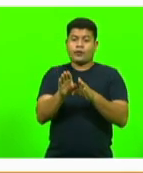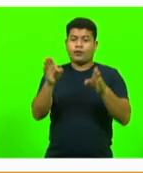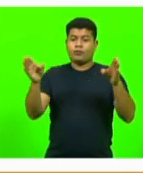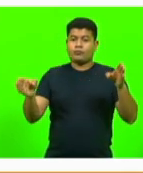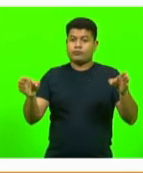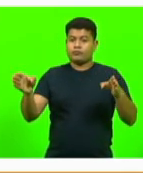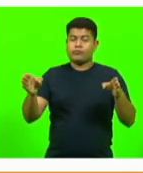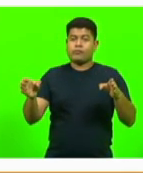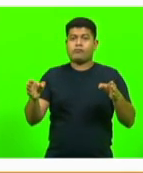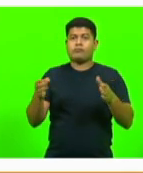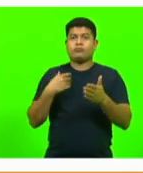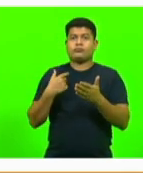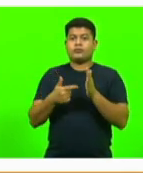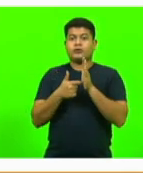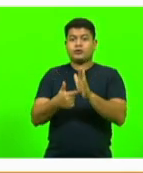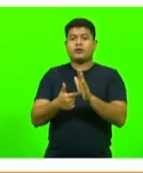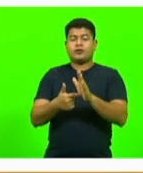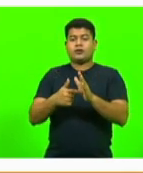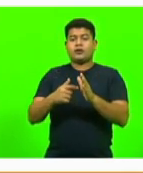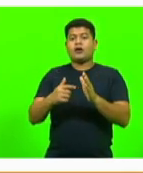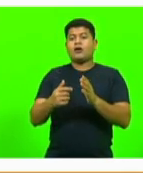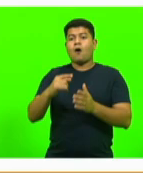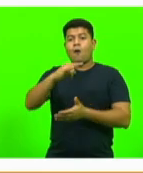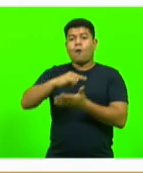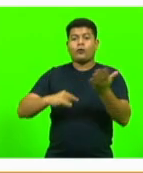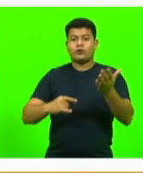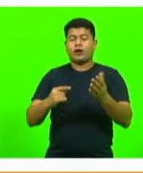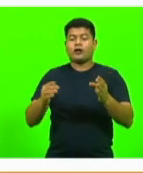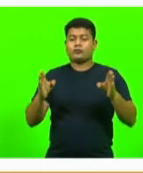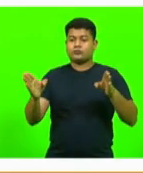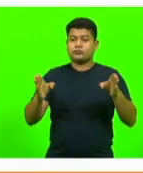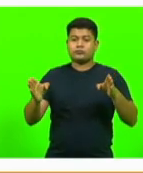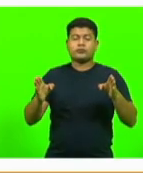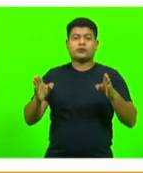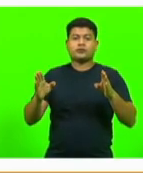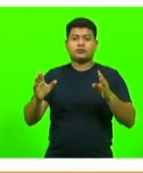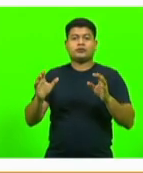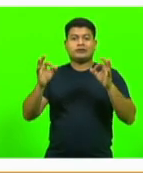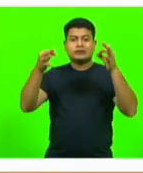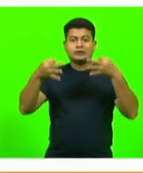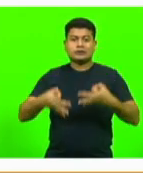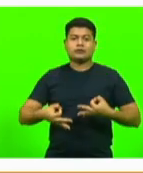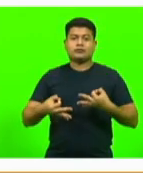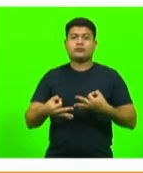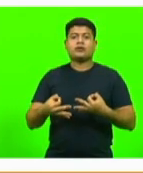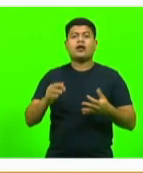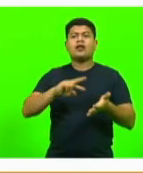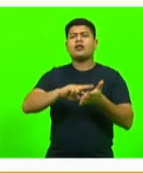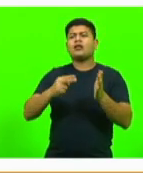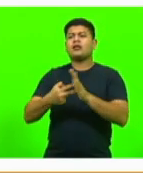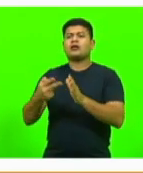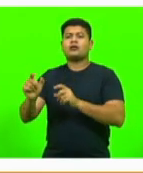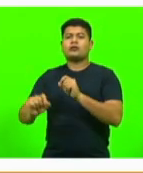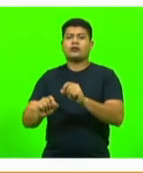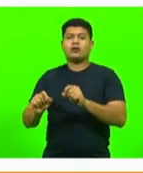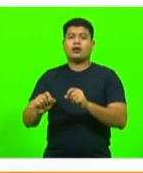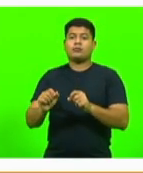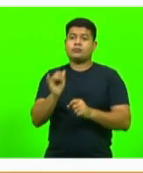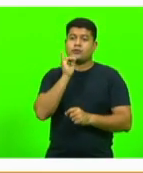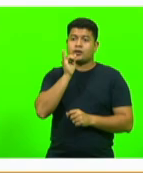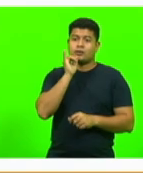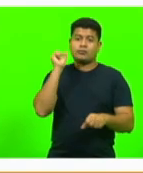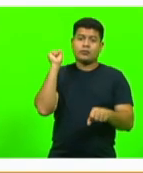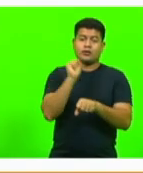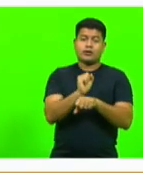indicação expressa da duração dos contratos e o que que é isso significa gente a paralisação em